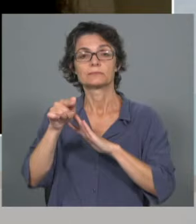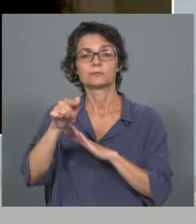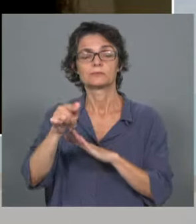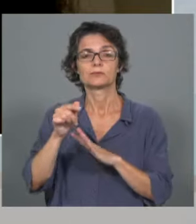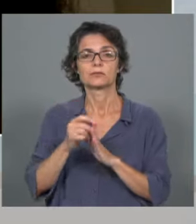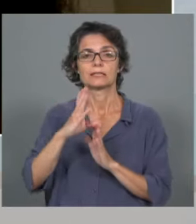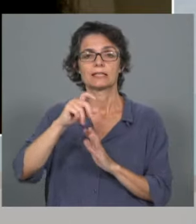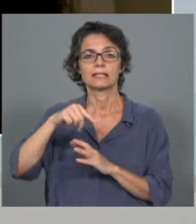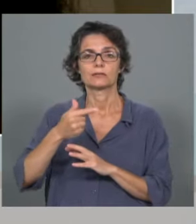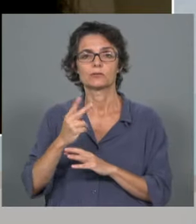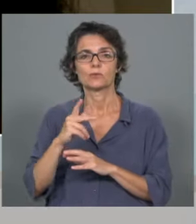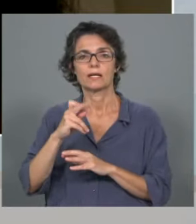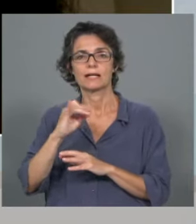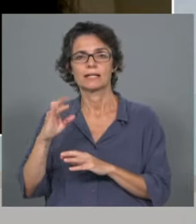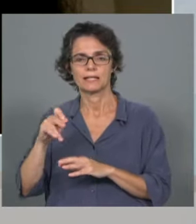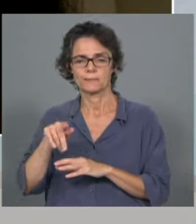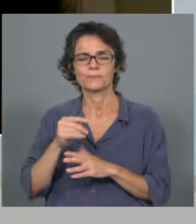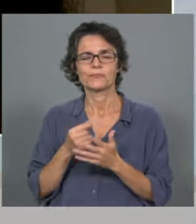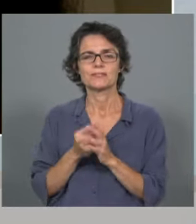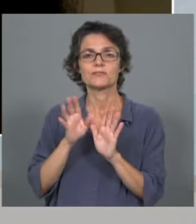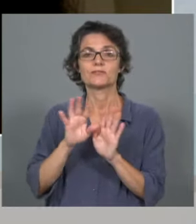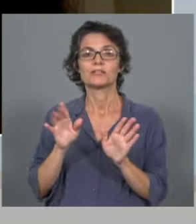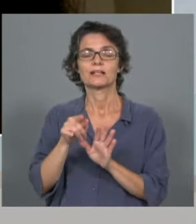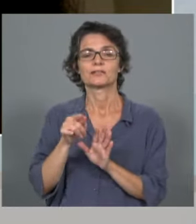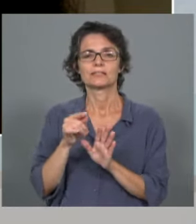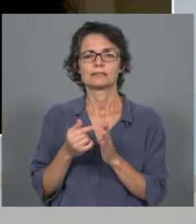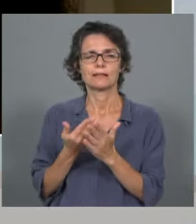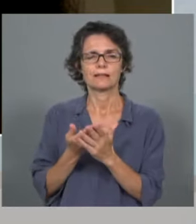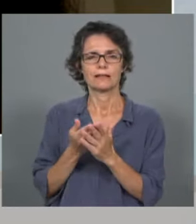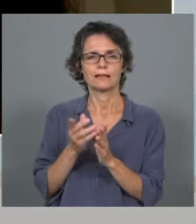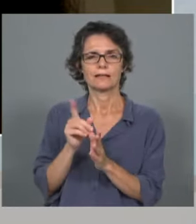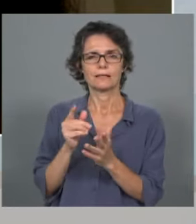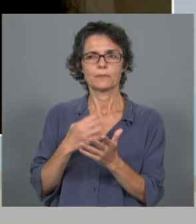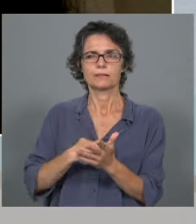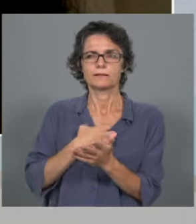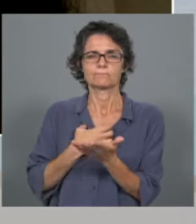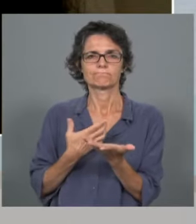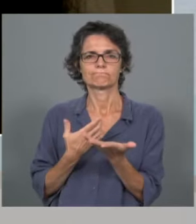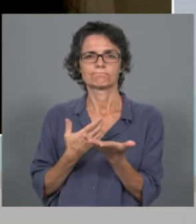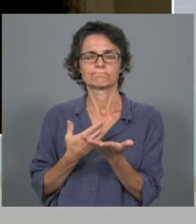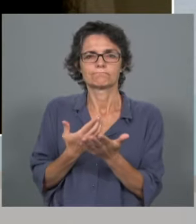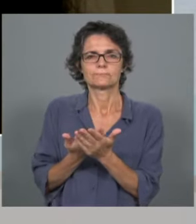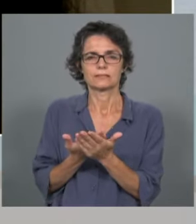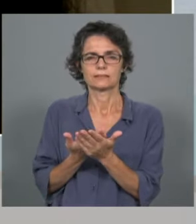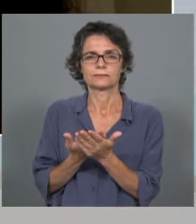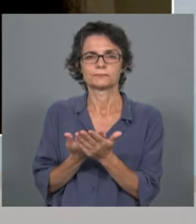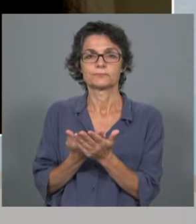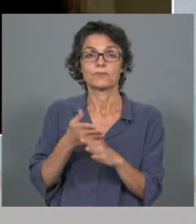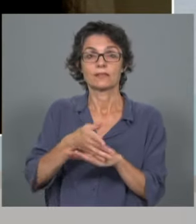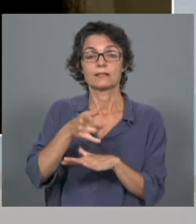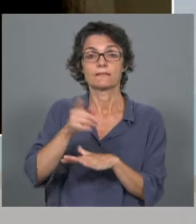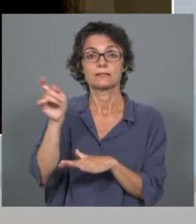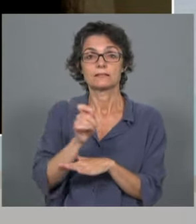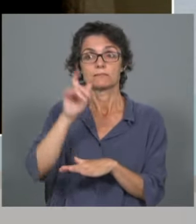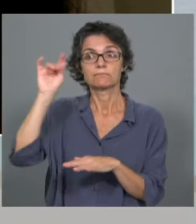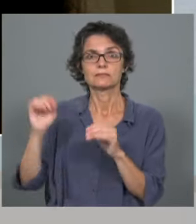também sintonizada com aquele que é o sentido que se pretende criar com este mês da criação,